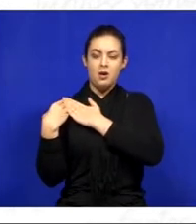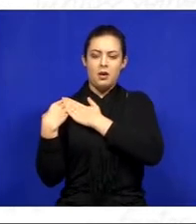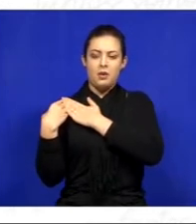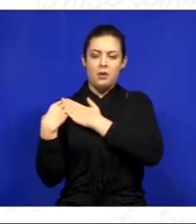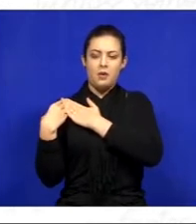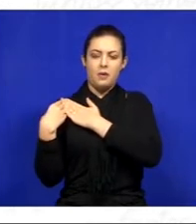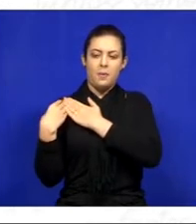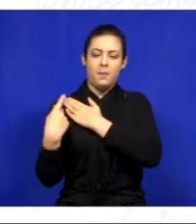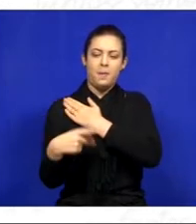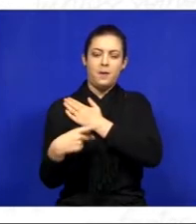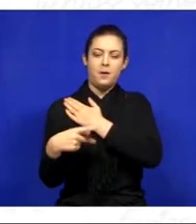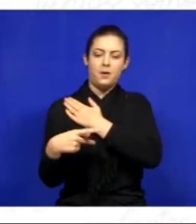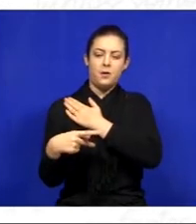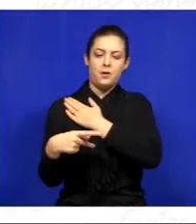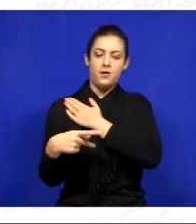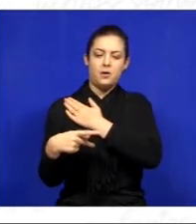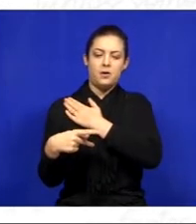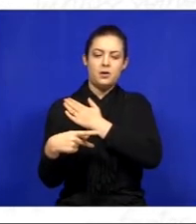do